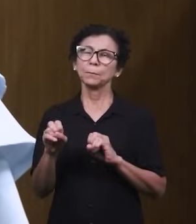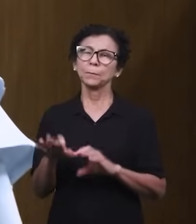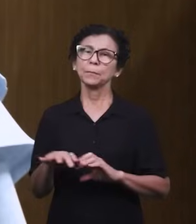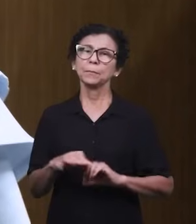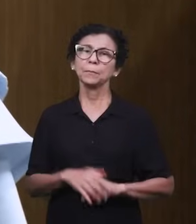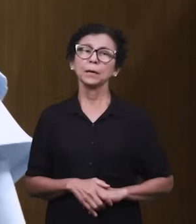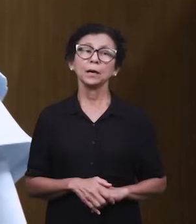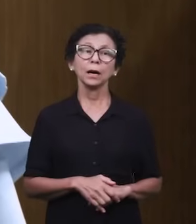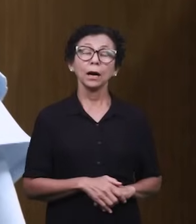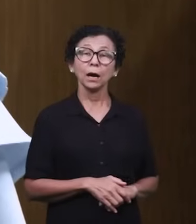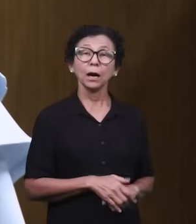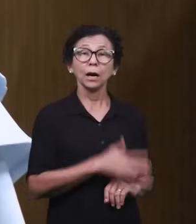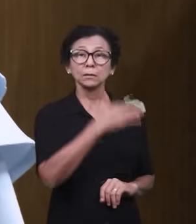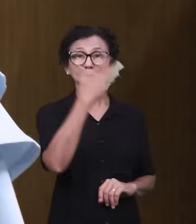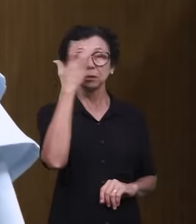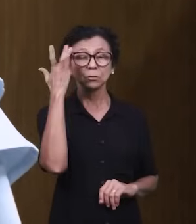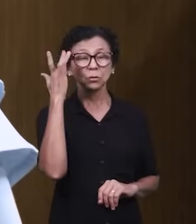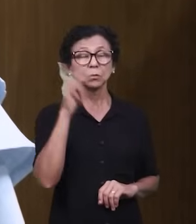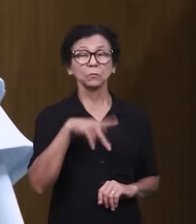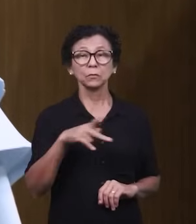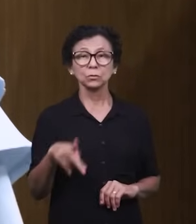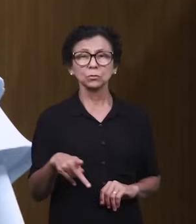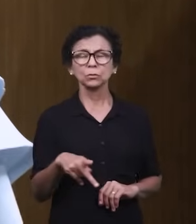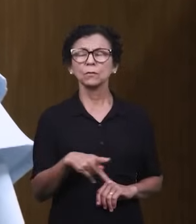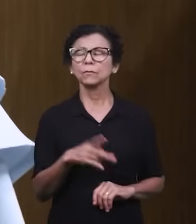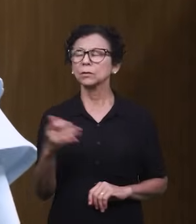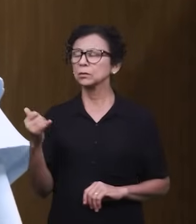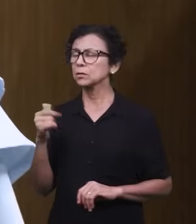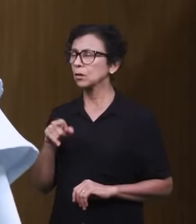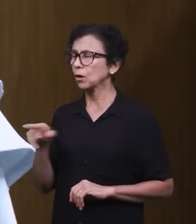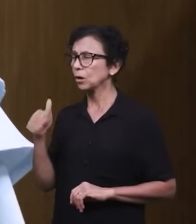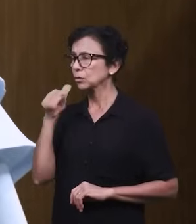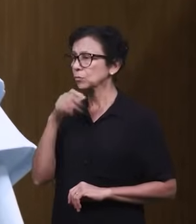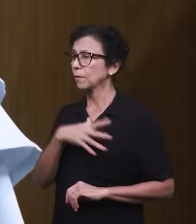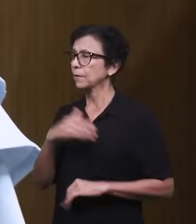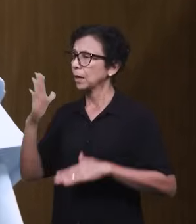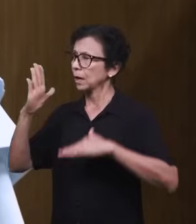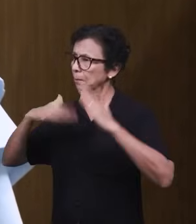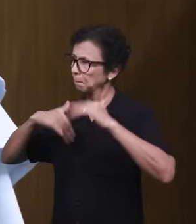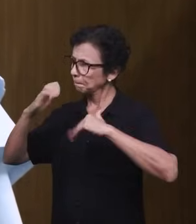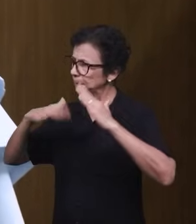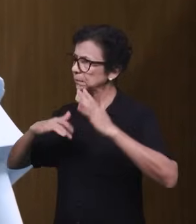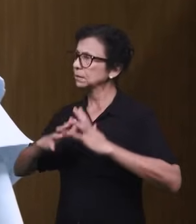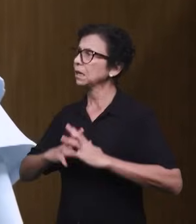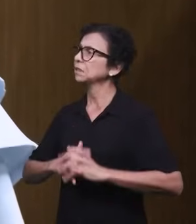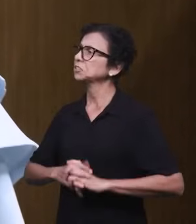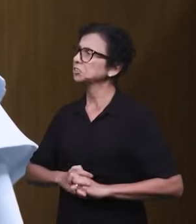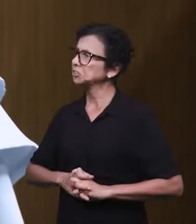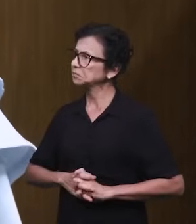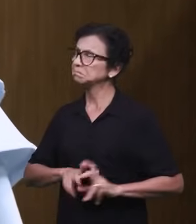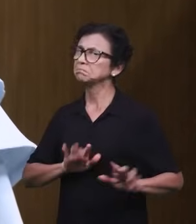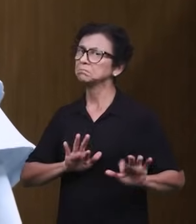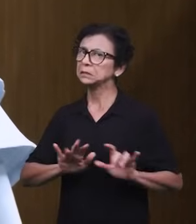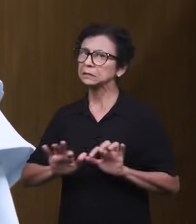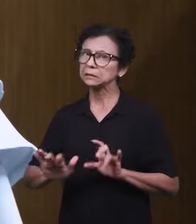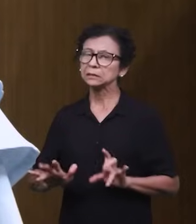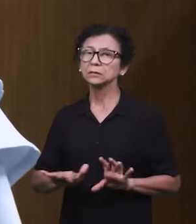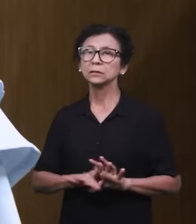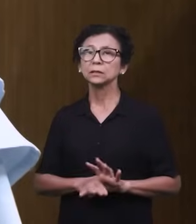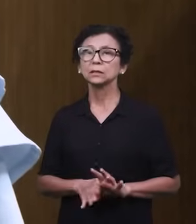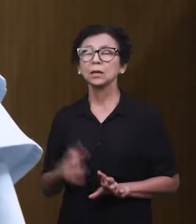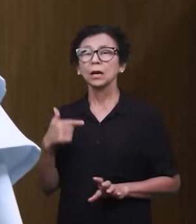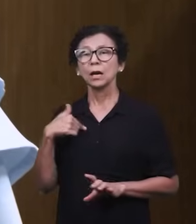a tarefa para casa, né? E propondo para a Sara, aquilo que a professora orientava, um estudo